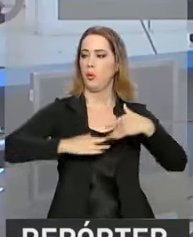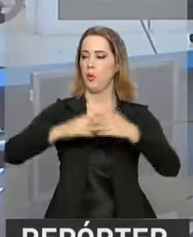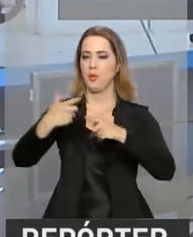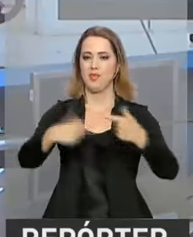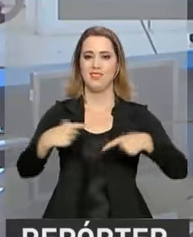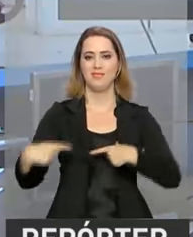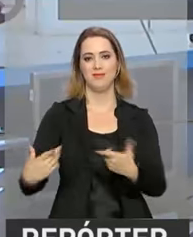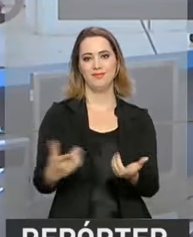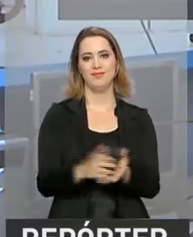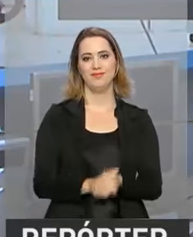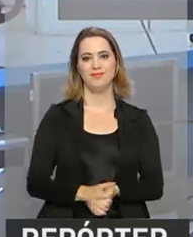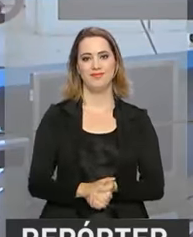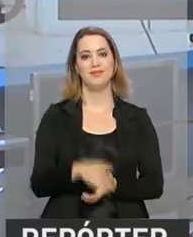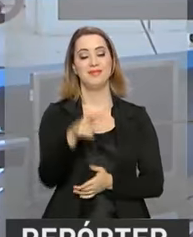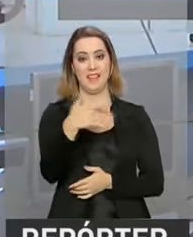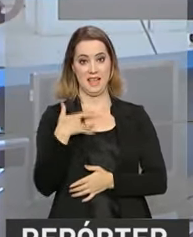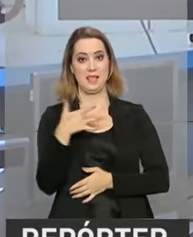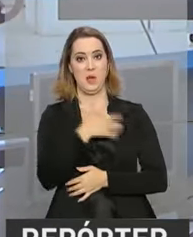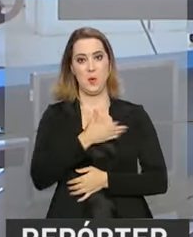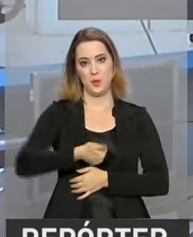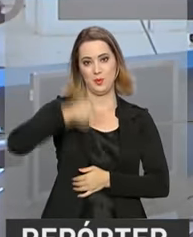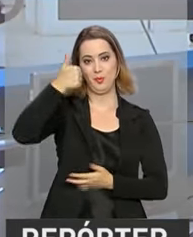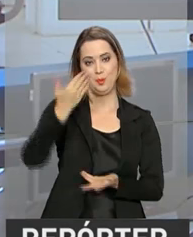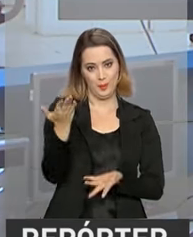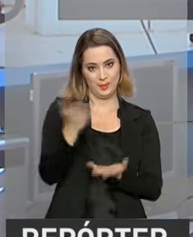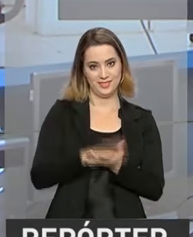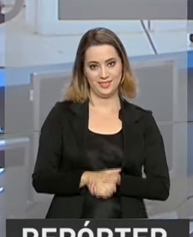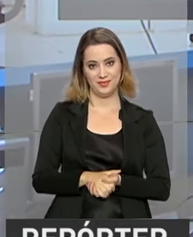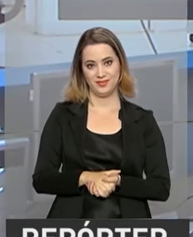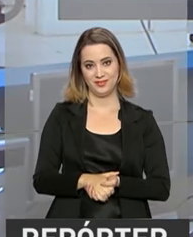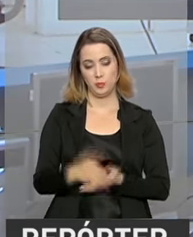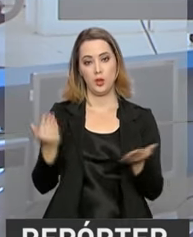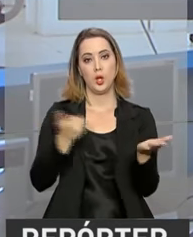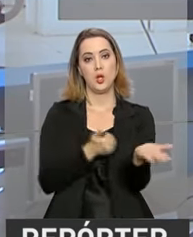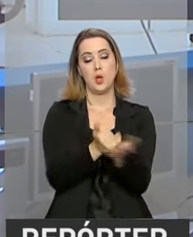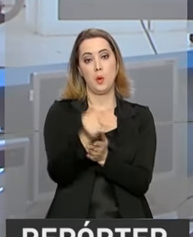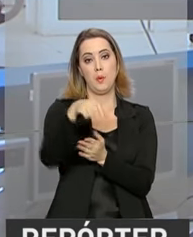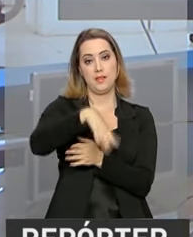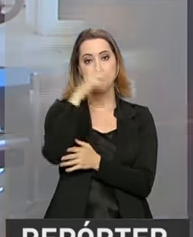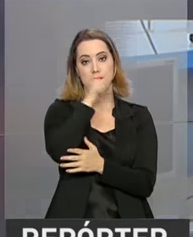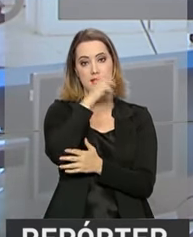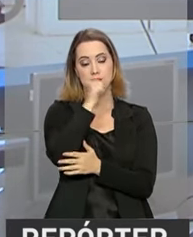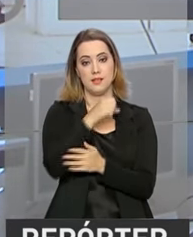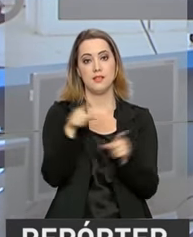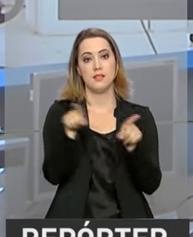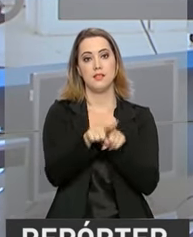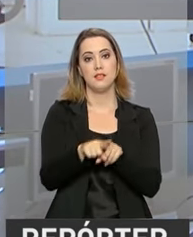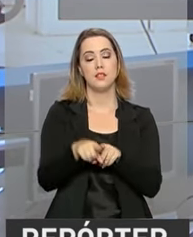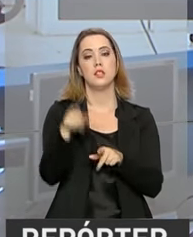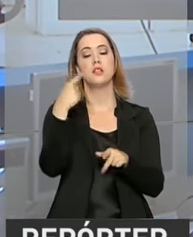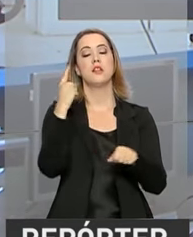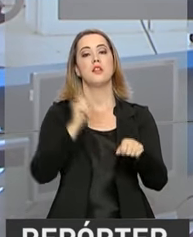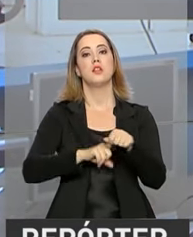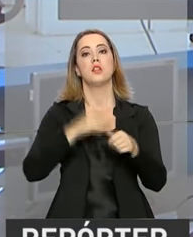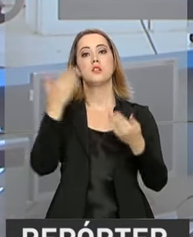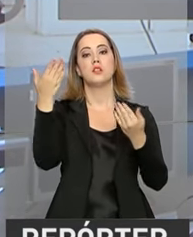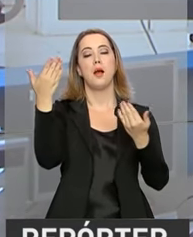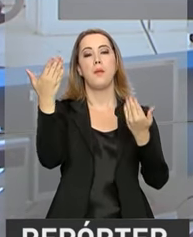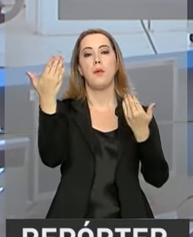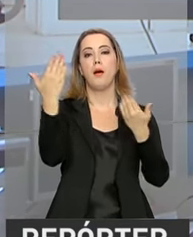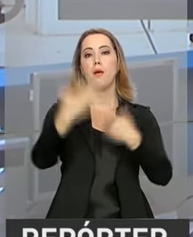parao tá saudável Dona Norma e começa neste sábado a quarta e última etapa do simulado hora do Enem de